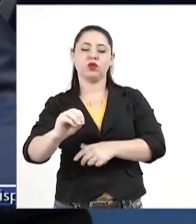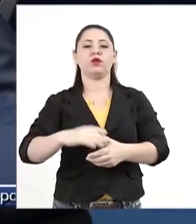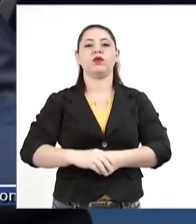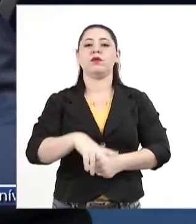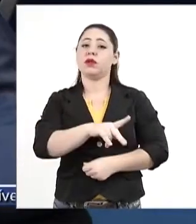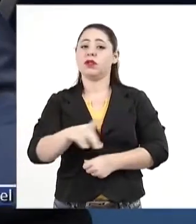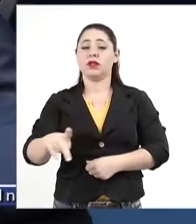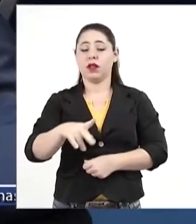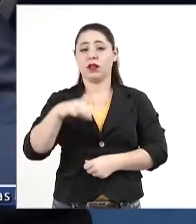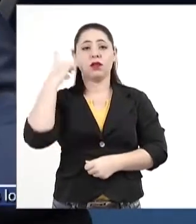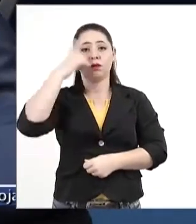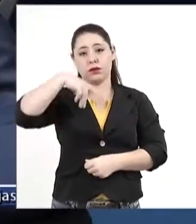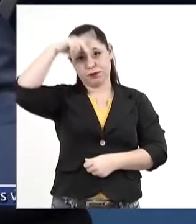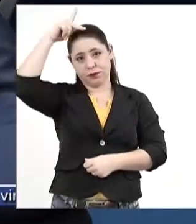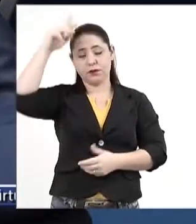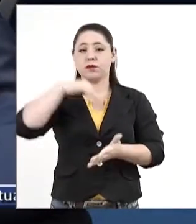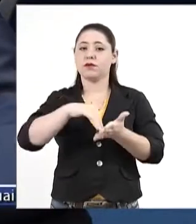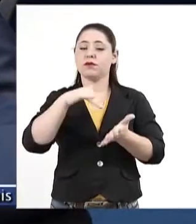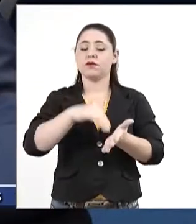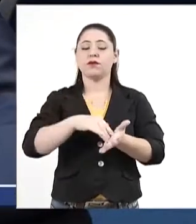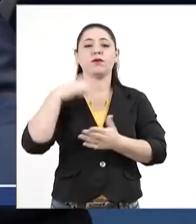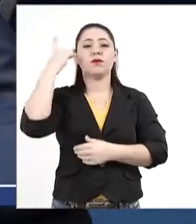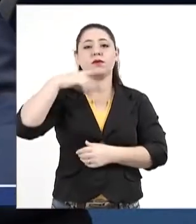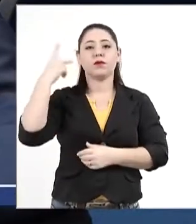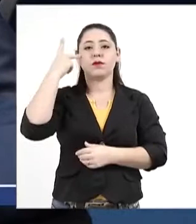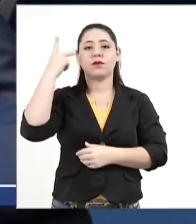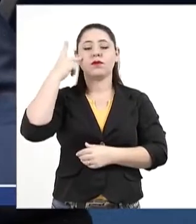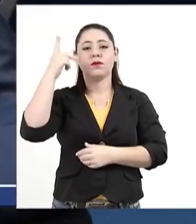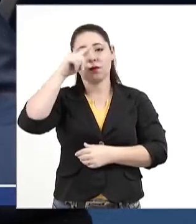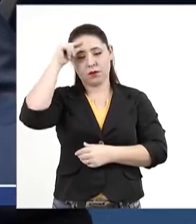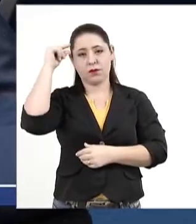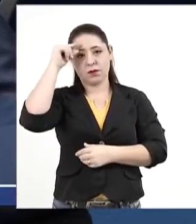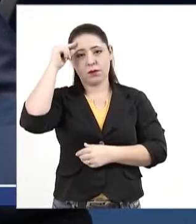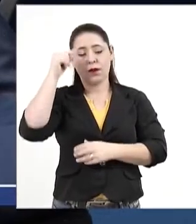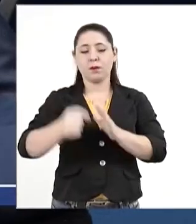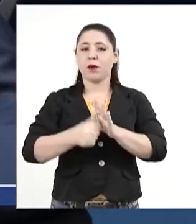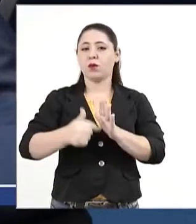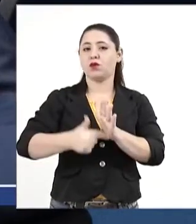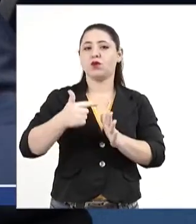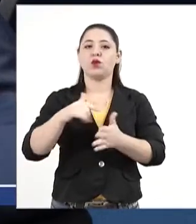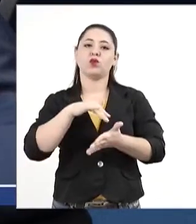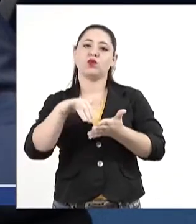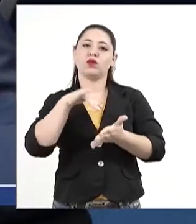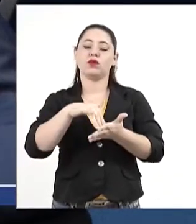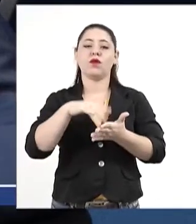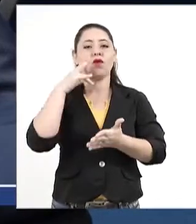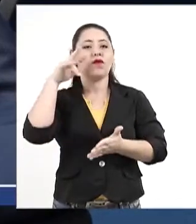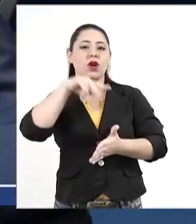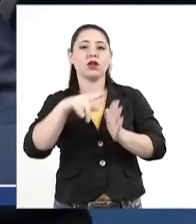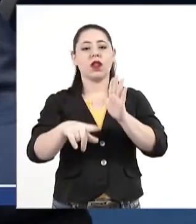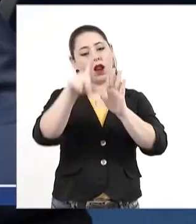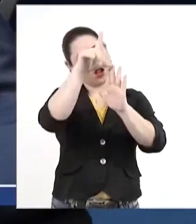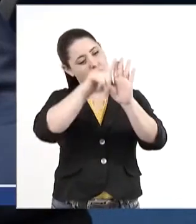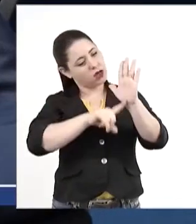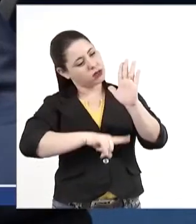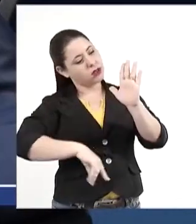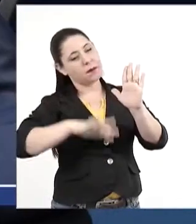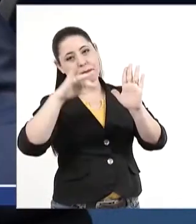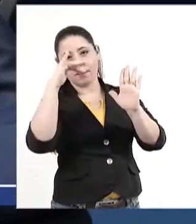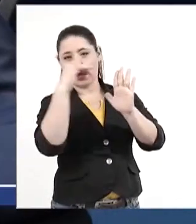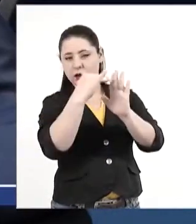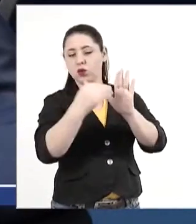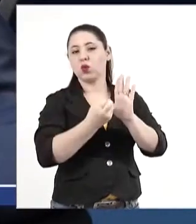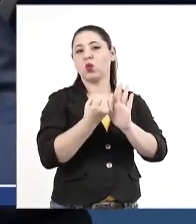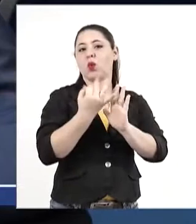do senhor deputado Paulo Correia, secretariado pelos deputados Pedro Kemper e Herculano Borges, primeiro e segundo secretários, verificada a lista de presença e constatada